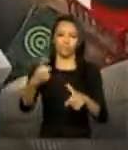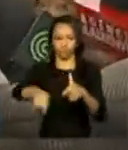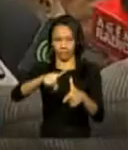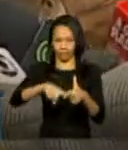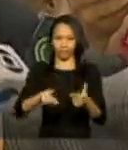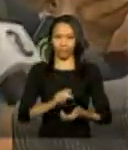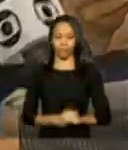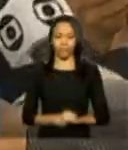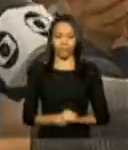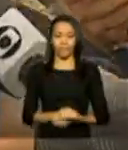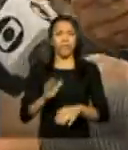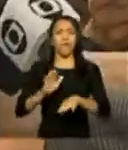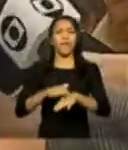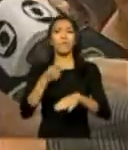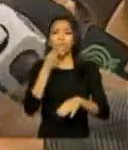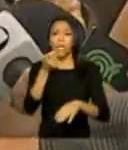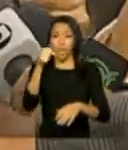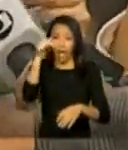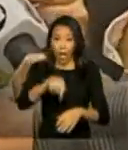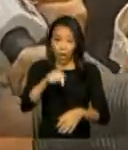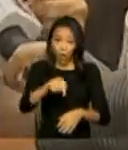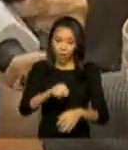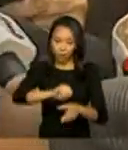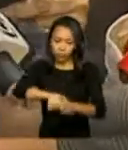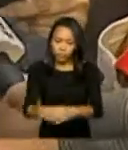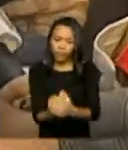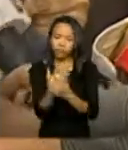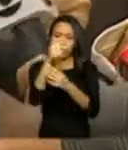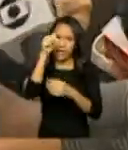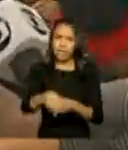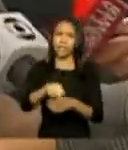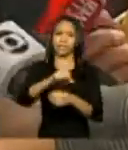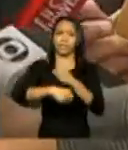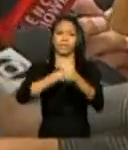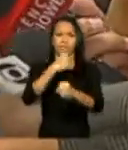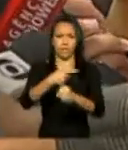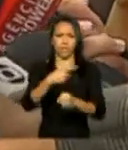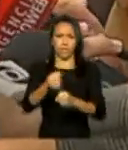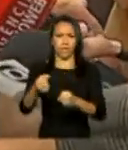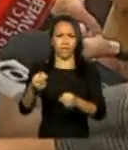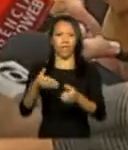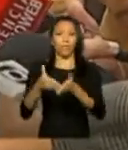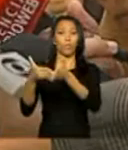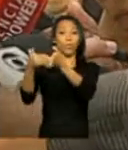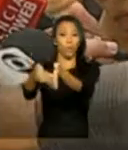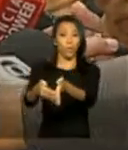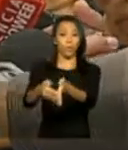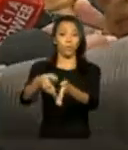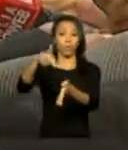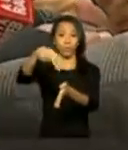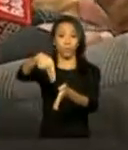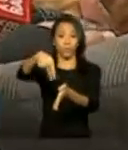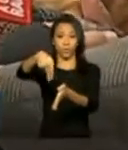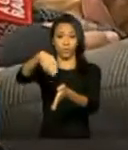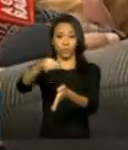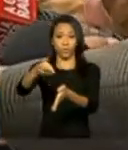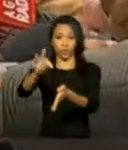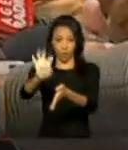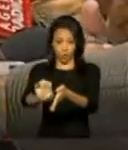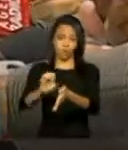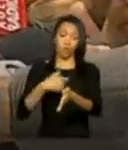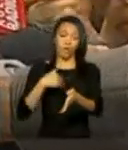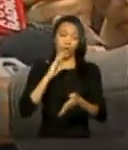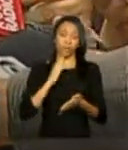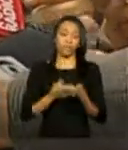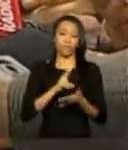parte da produção desse ano já vai sair pelos portos da região norte? Grande parte ocorrerá. Eu acho que isso vai se dar,